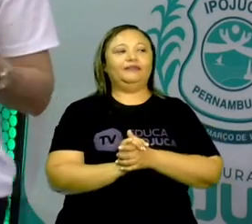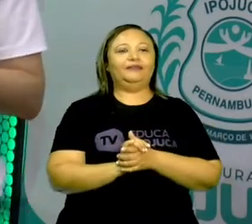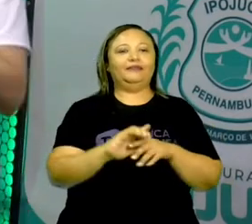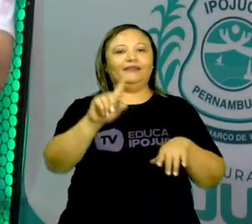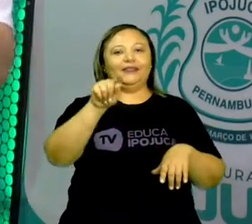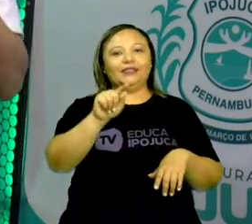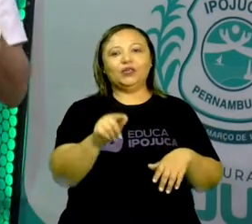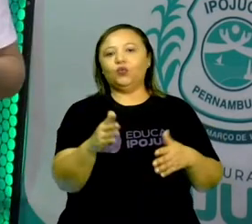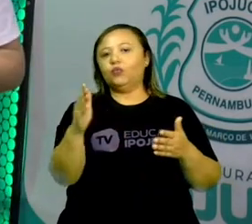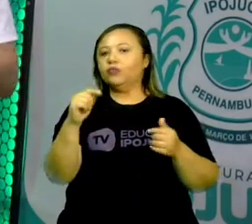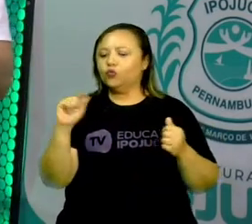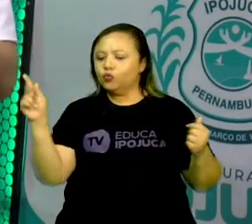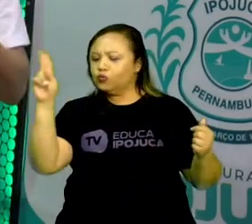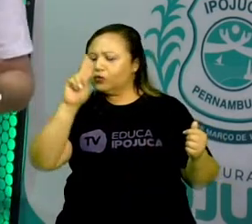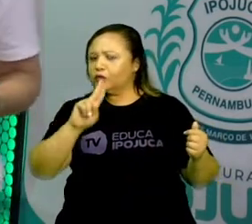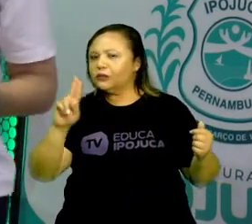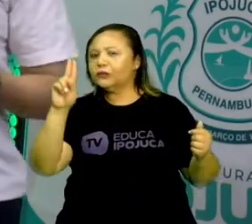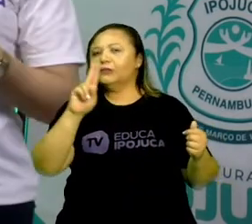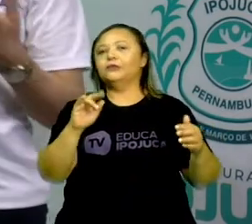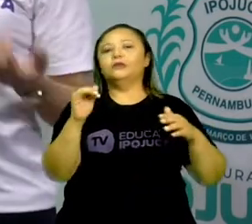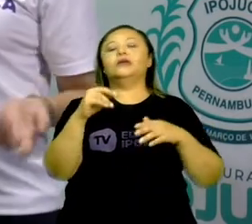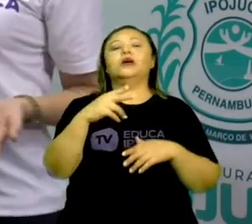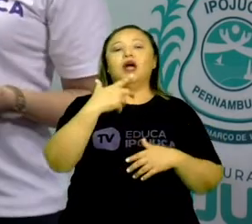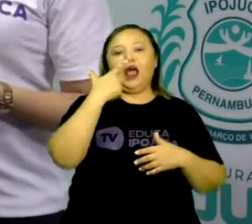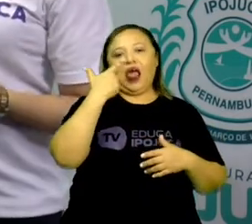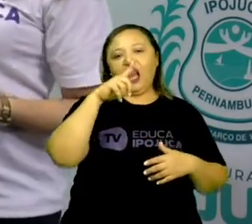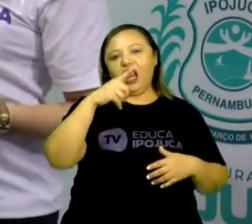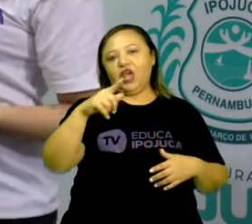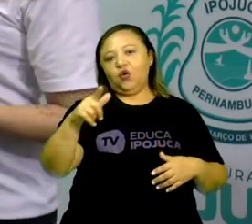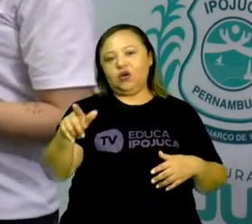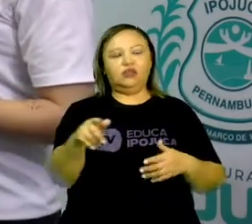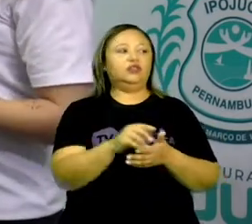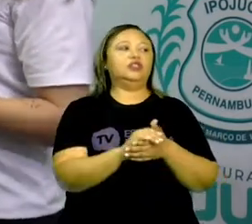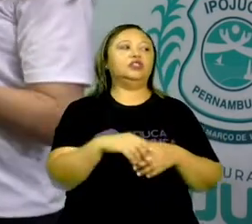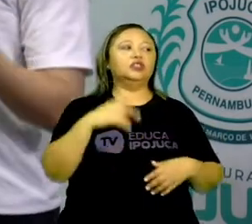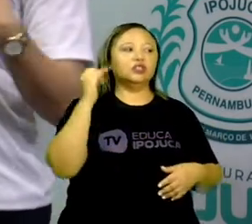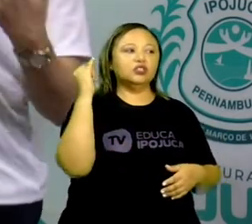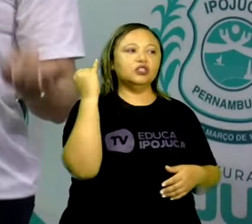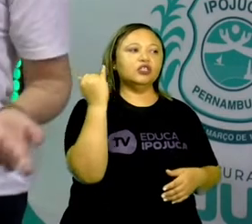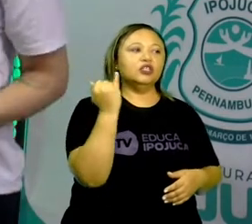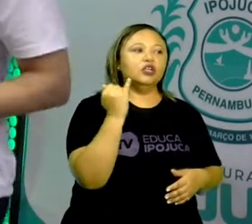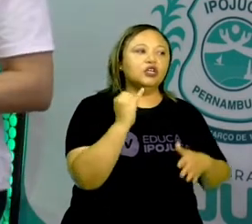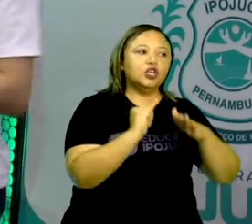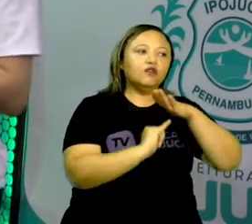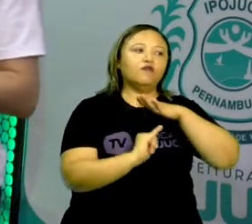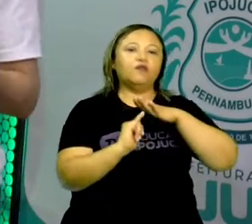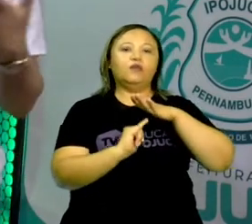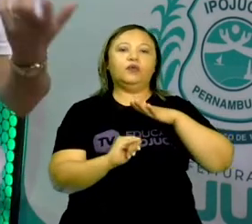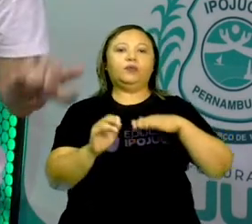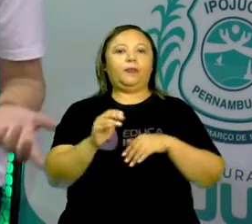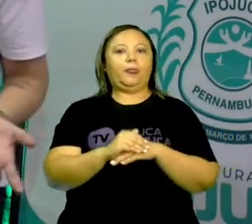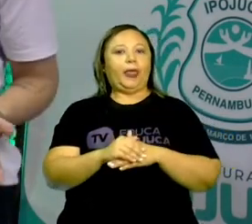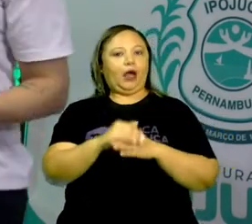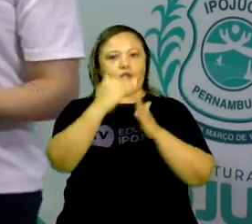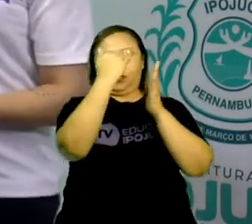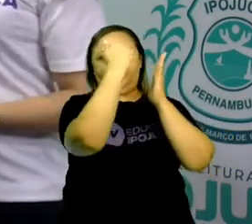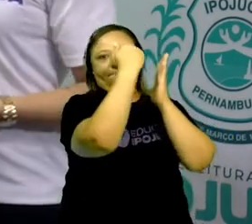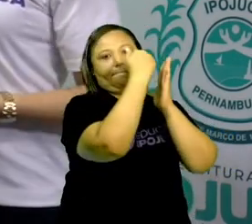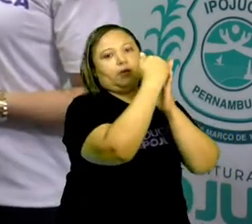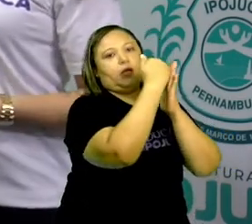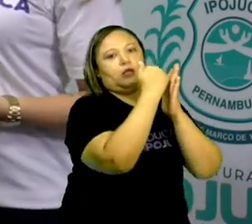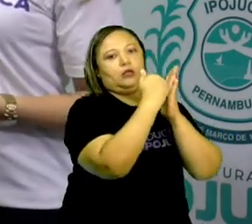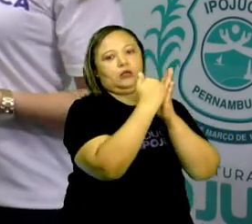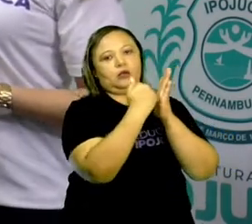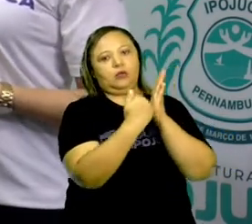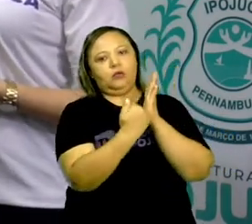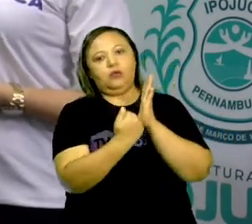veja que a gente usa isso o tempo todo nas nossas comunicações. E a norma padrão, o que é? A